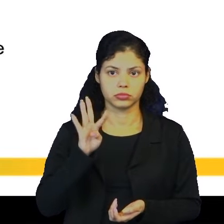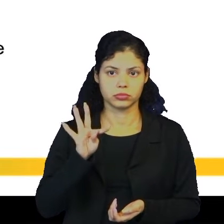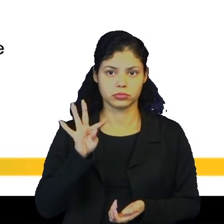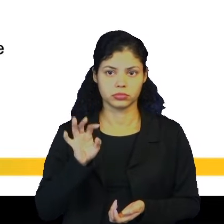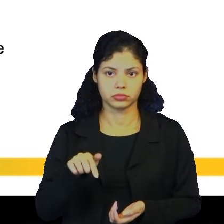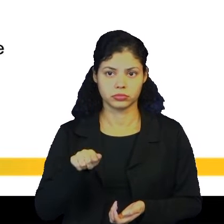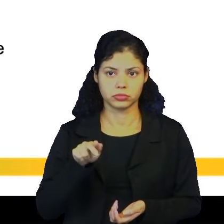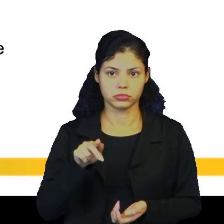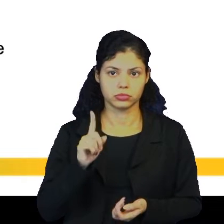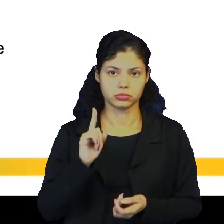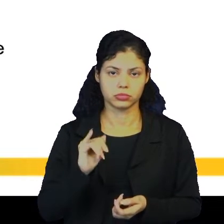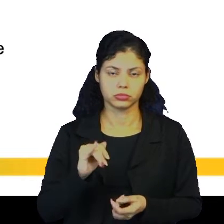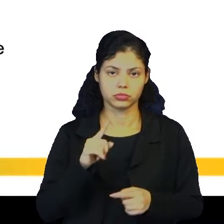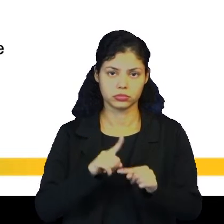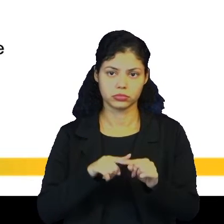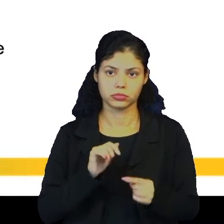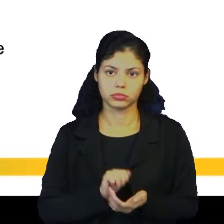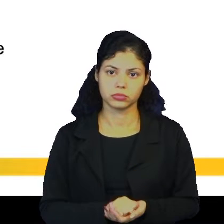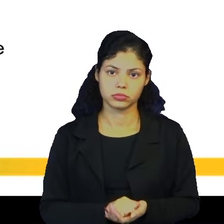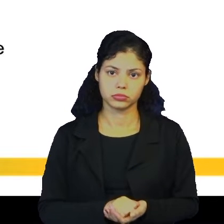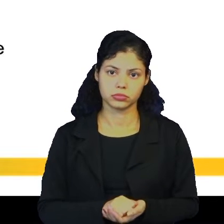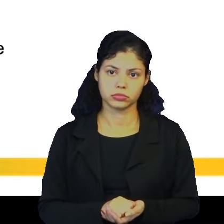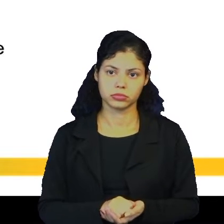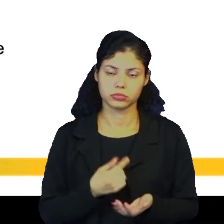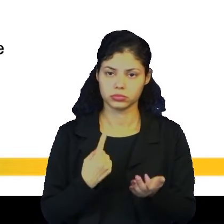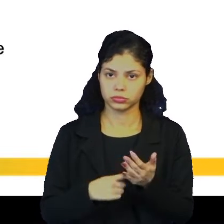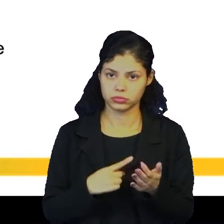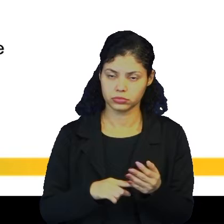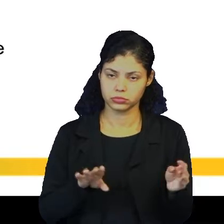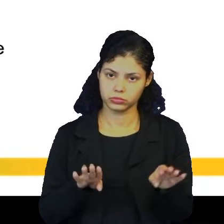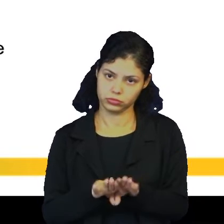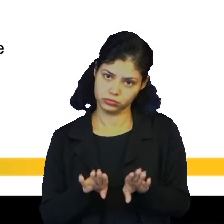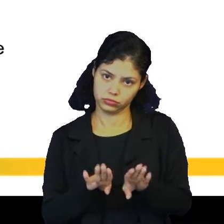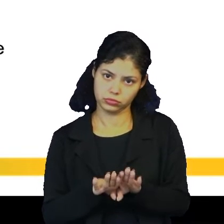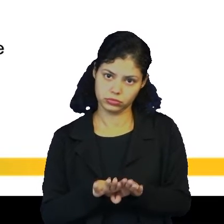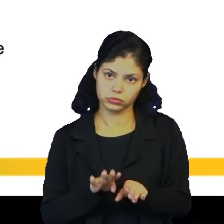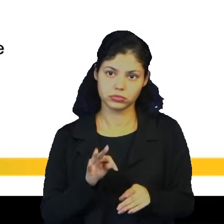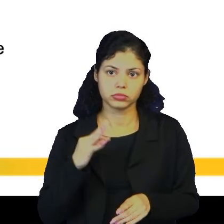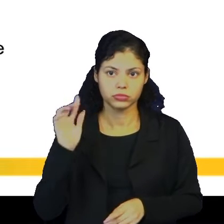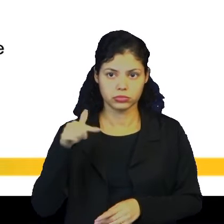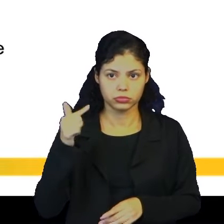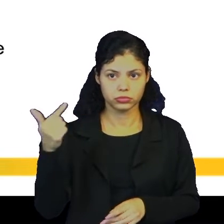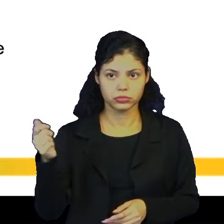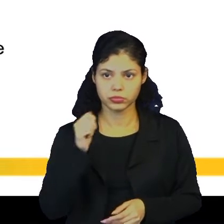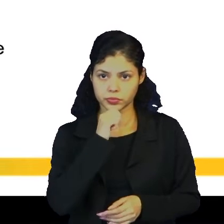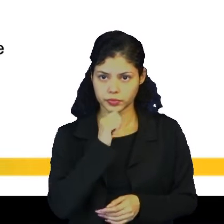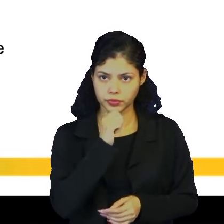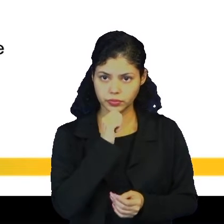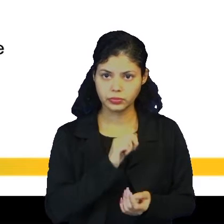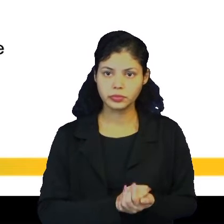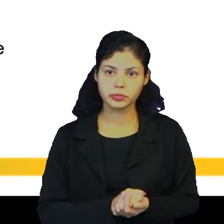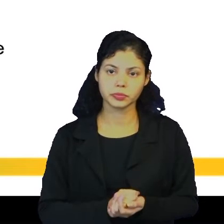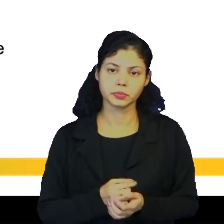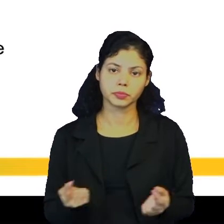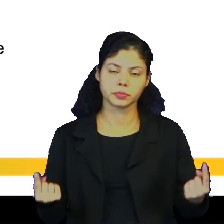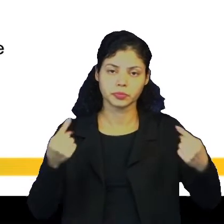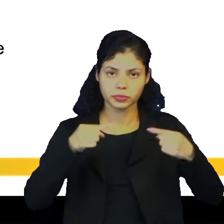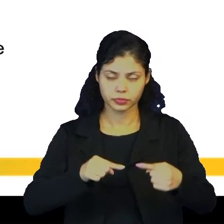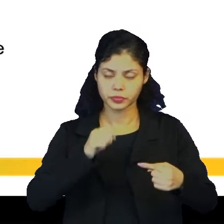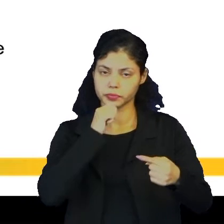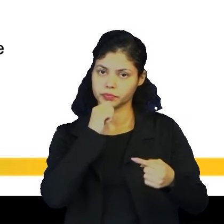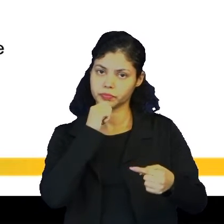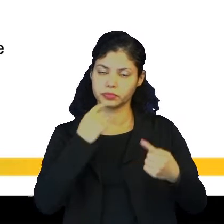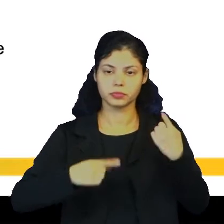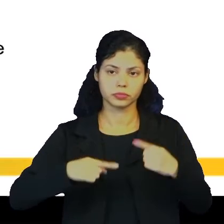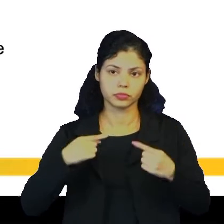LGBT, né, QI+, né, no trato e seguridade de integrantes e refugiados, né, na situação de conflito, né, crise